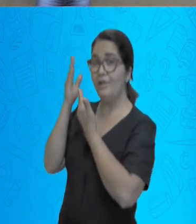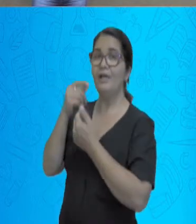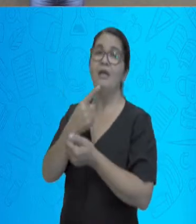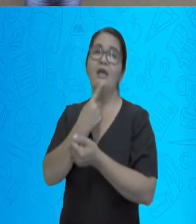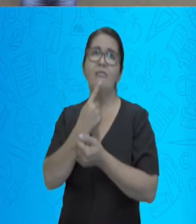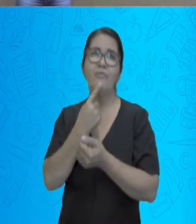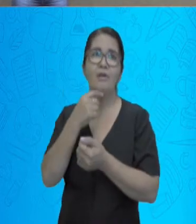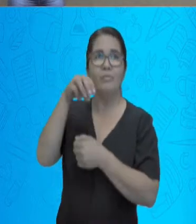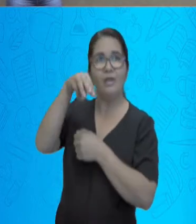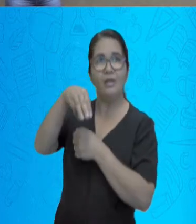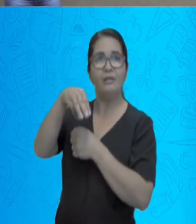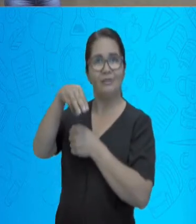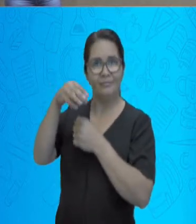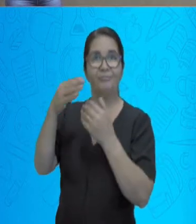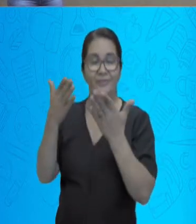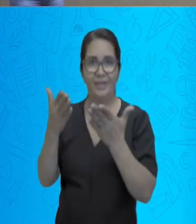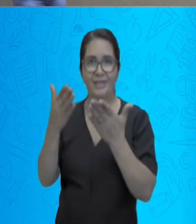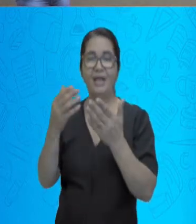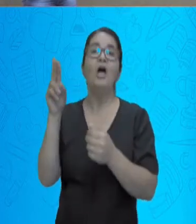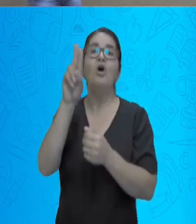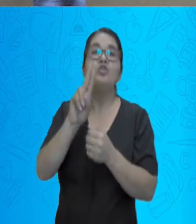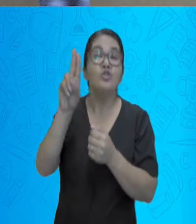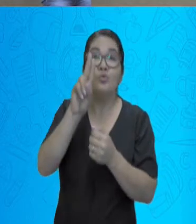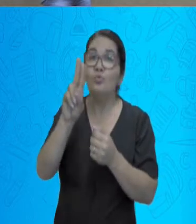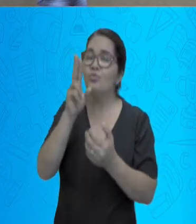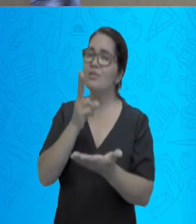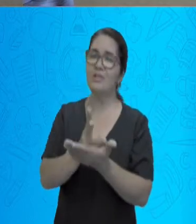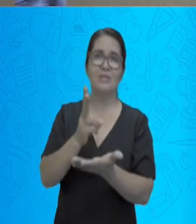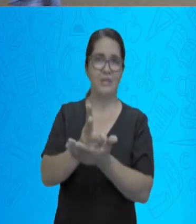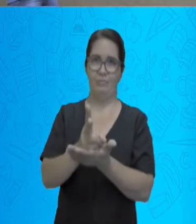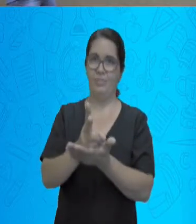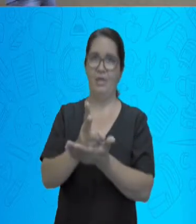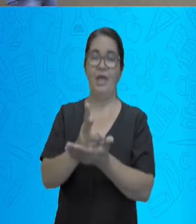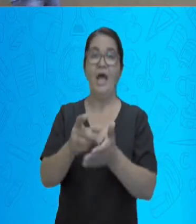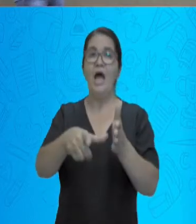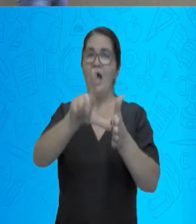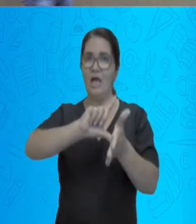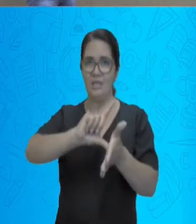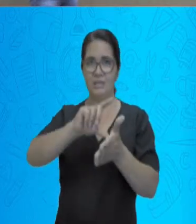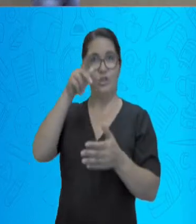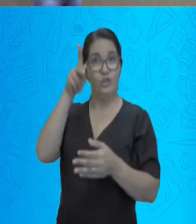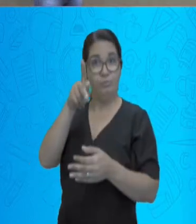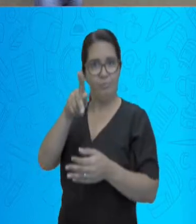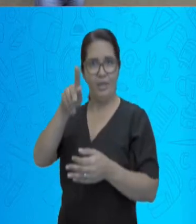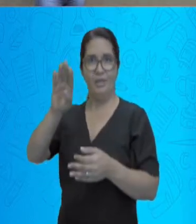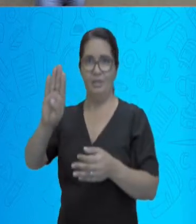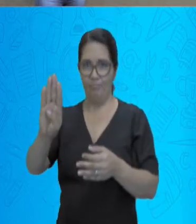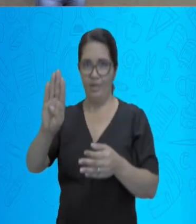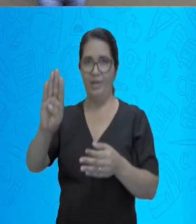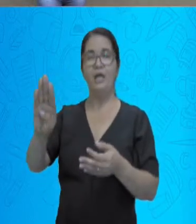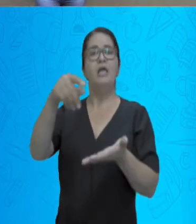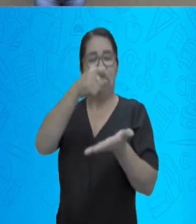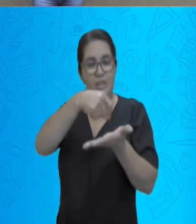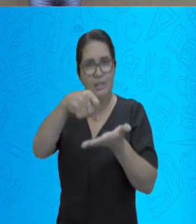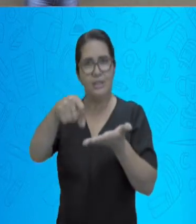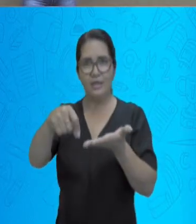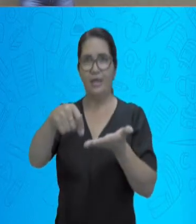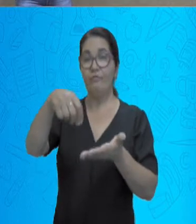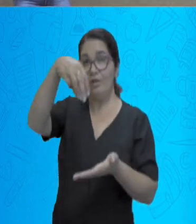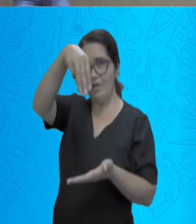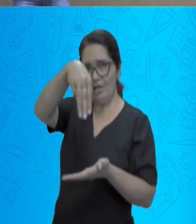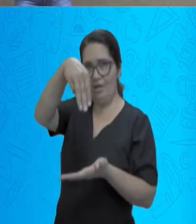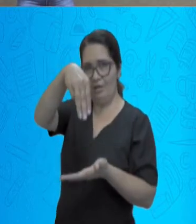lá, sempre usamos a letra M. Já nas palavras com outras consoantes, então agora a gente